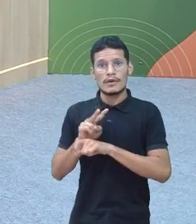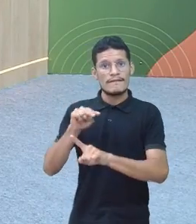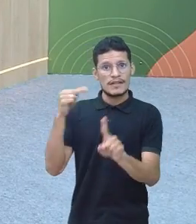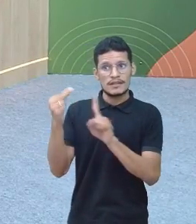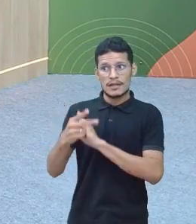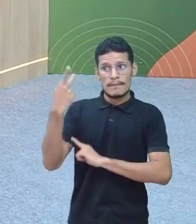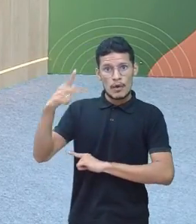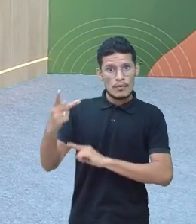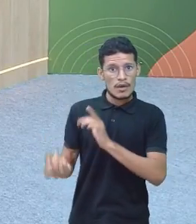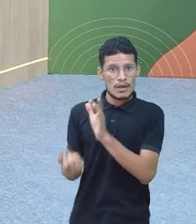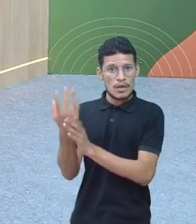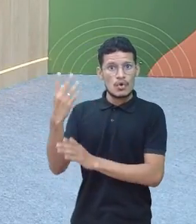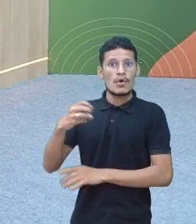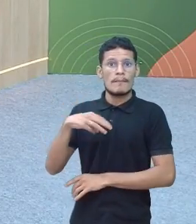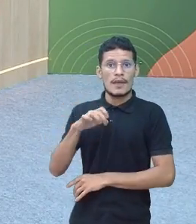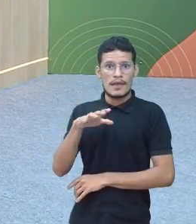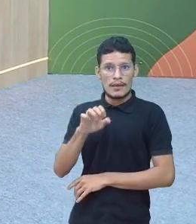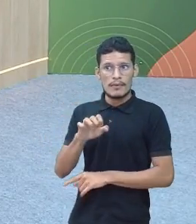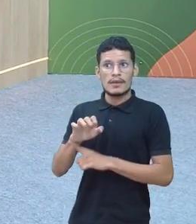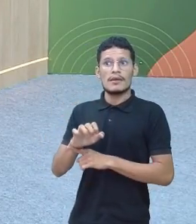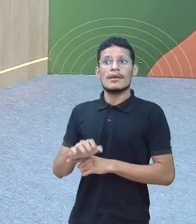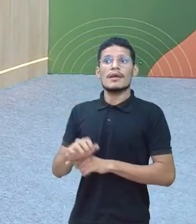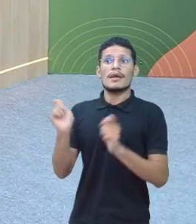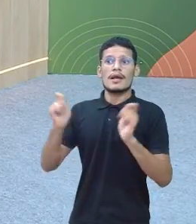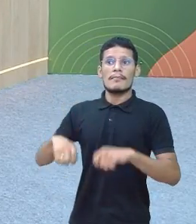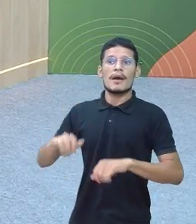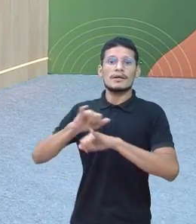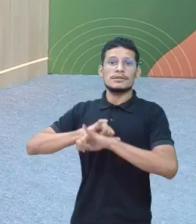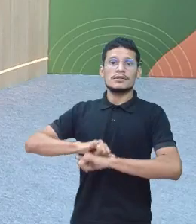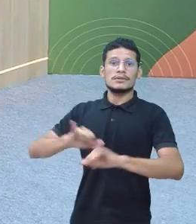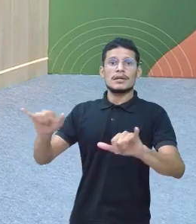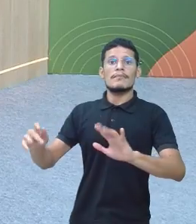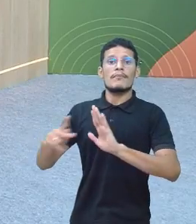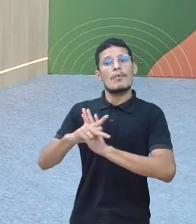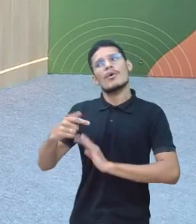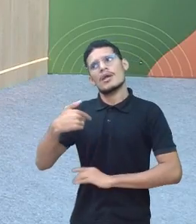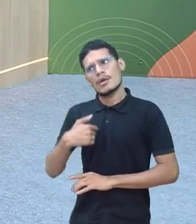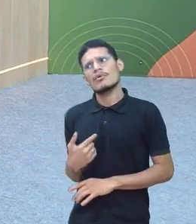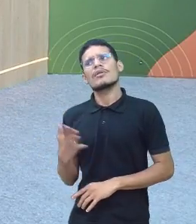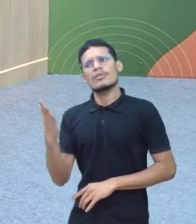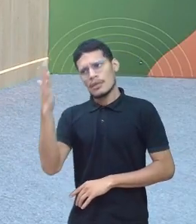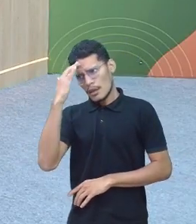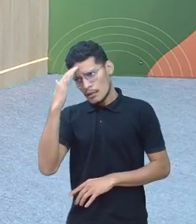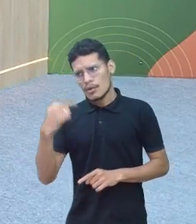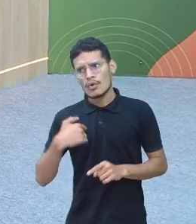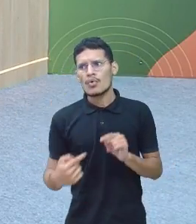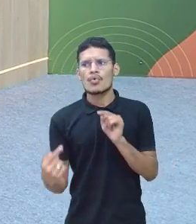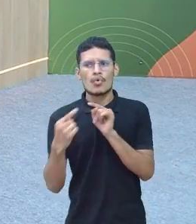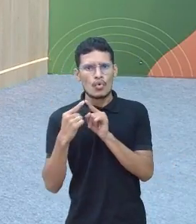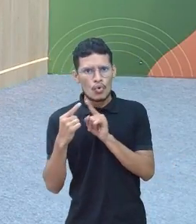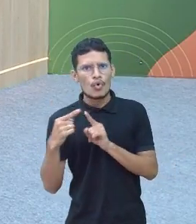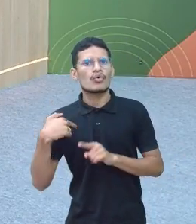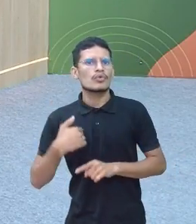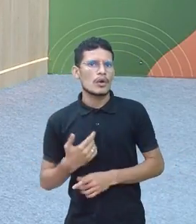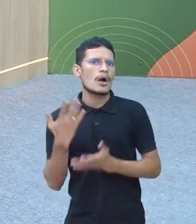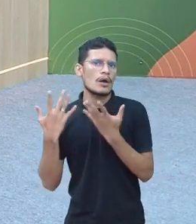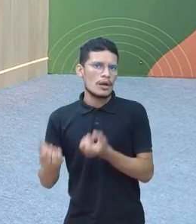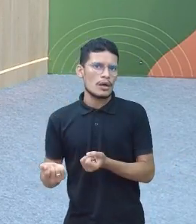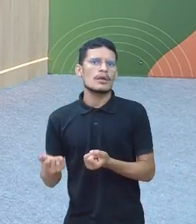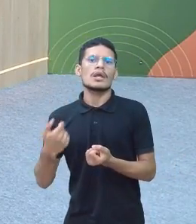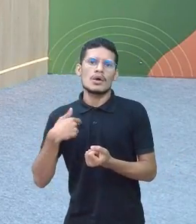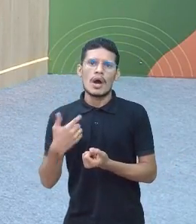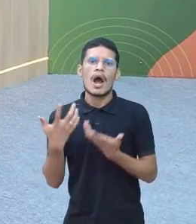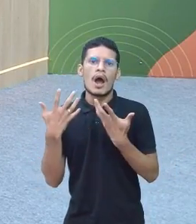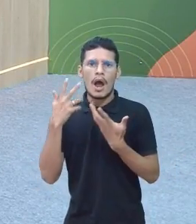pessoa que fabricou o meme, para dizer, olha, eu compartilho dessa opinião, eu compartilho dessa ideia, eu acho isso engraçado. Então,